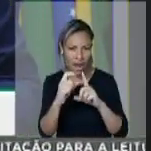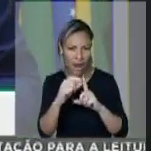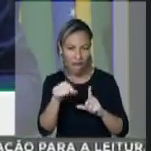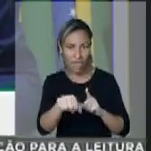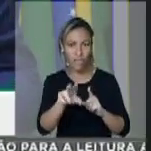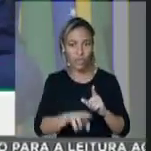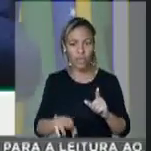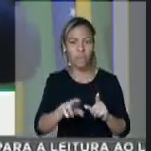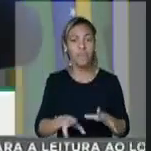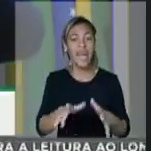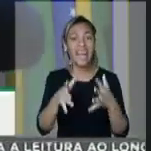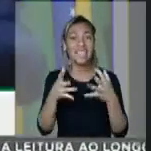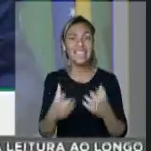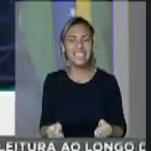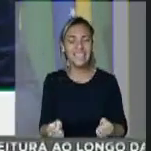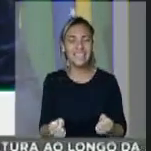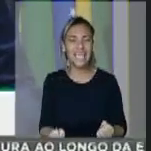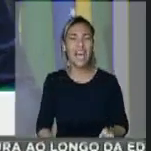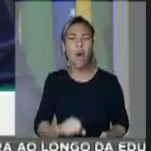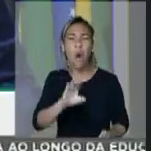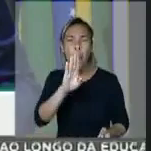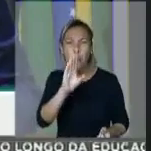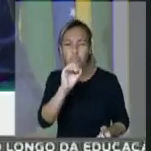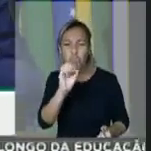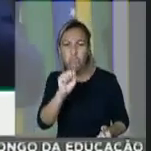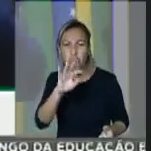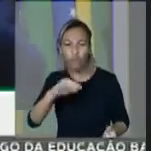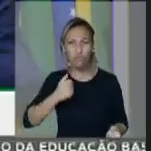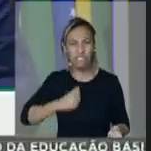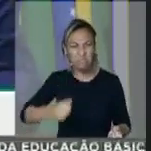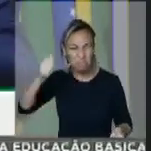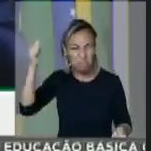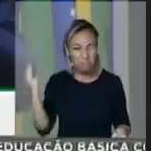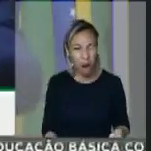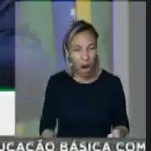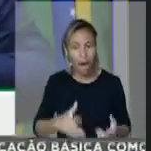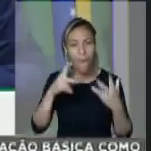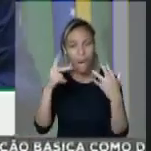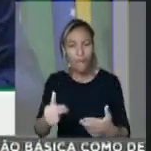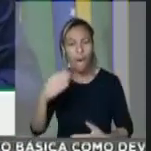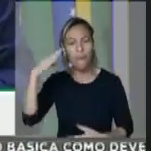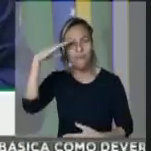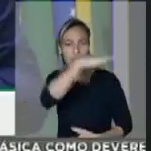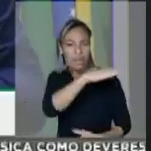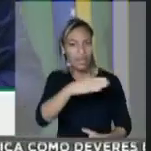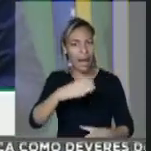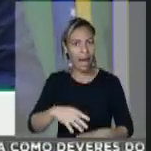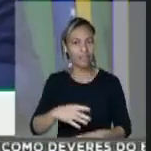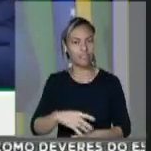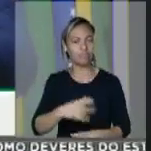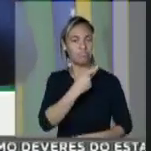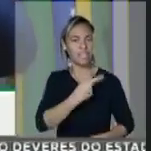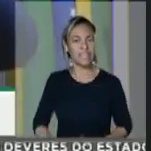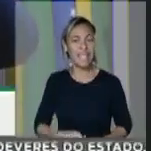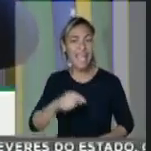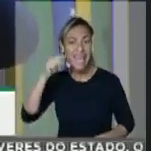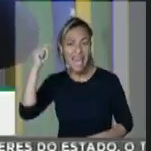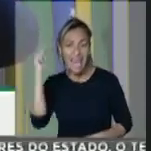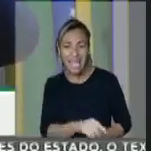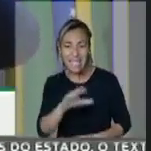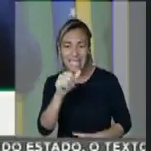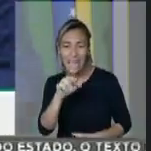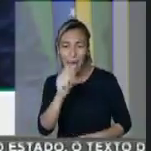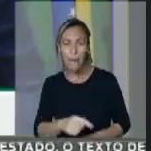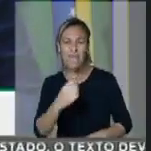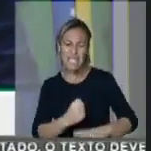usou, aceitar um bosta como Bolsonaro no poder. Esse cara tem que